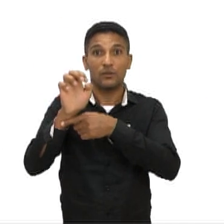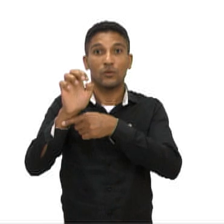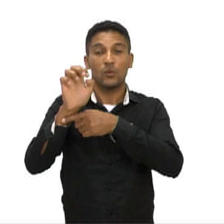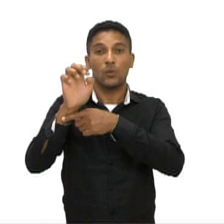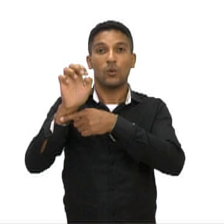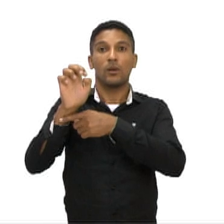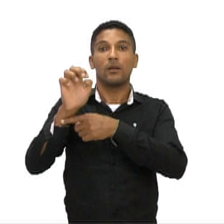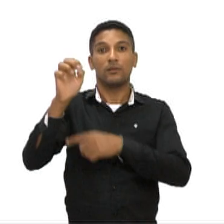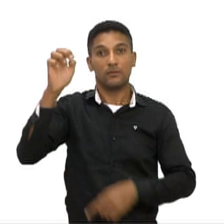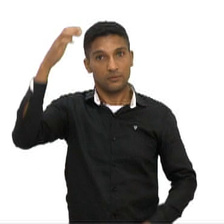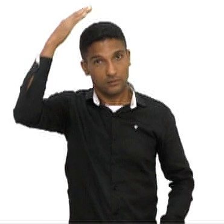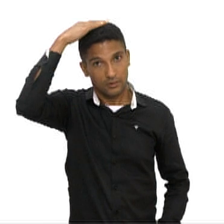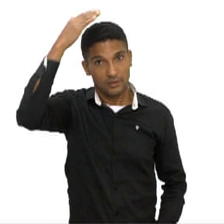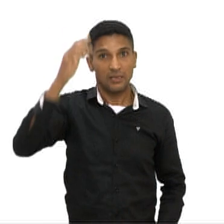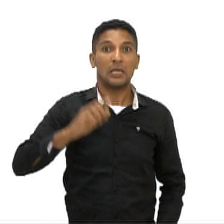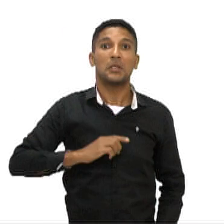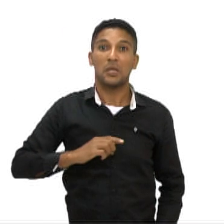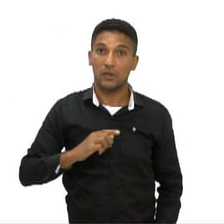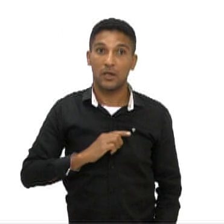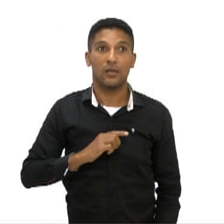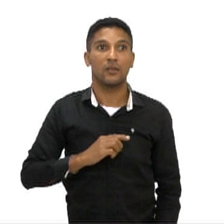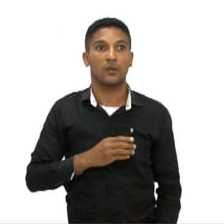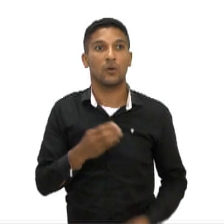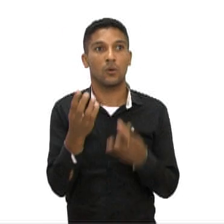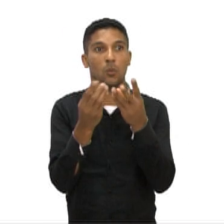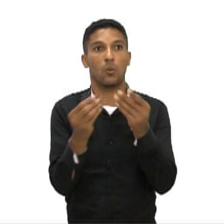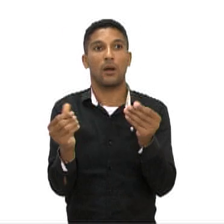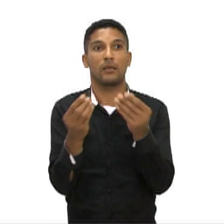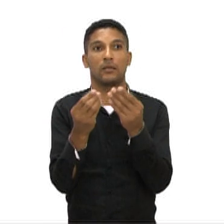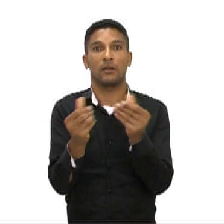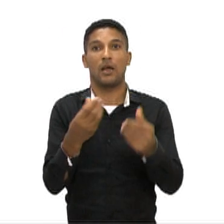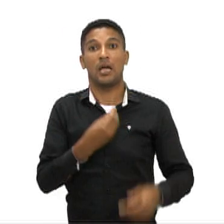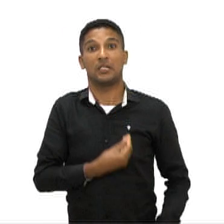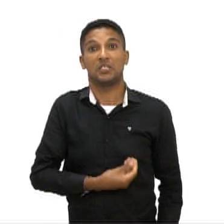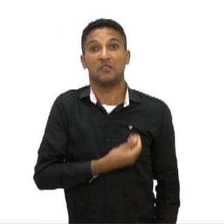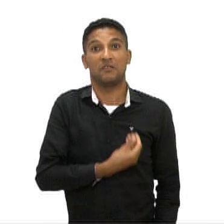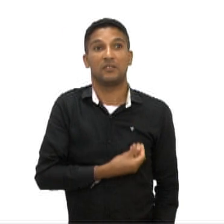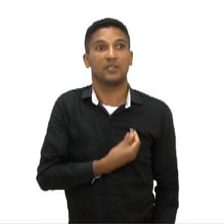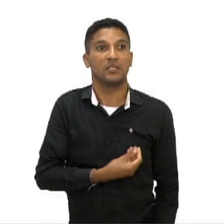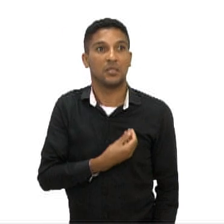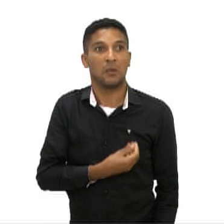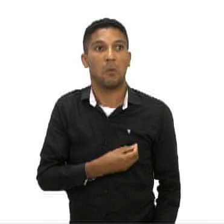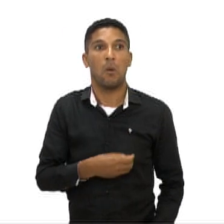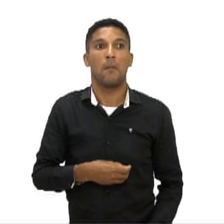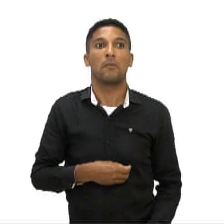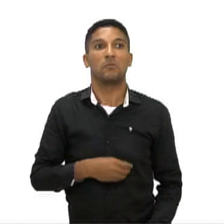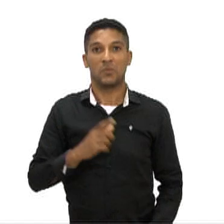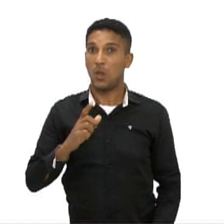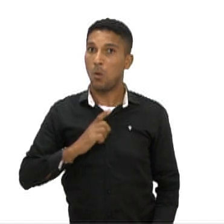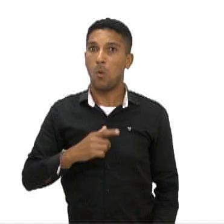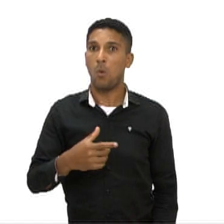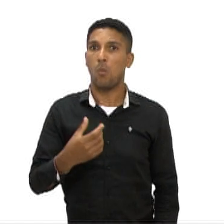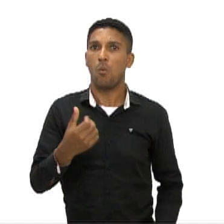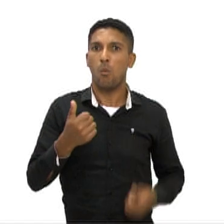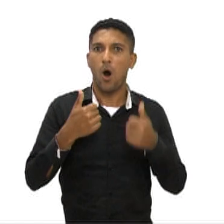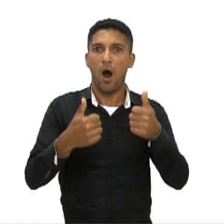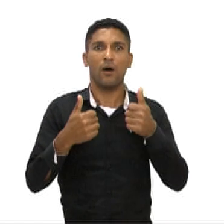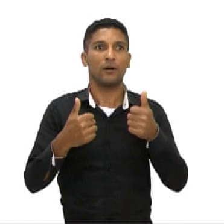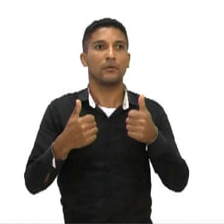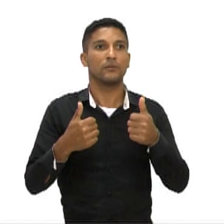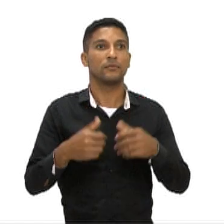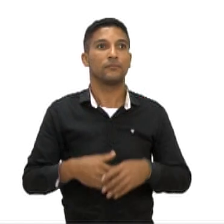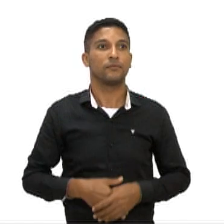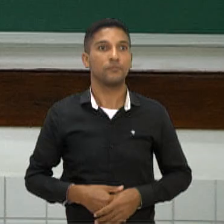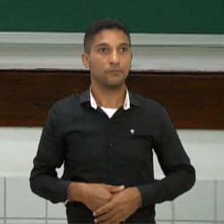Juntamente com o estado de Santa Catarina e Rio Grande do Sul. Alguns podem estar pensando, nossa, mas a professora nem falou